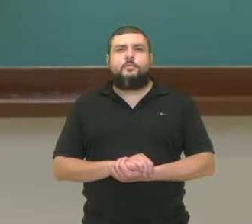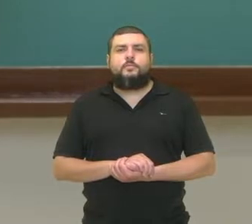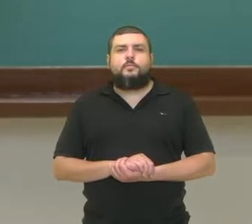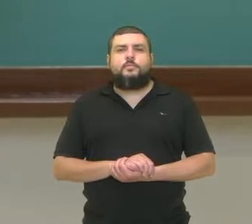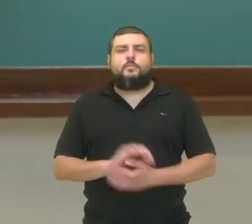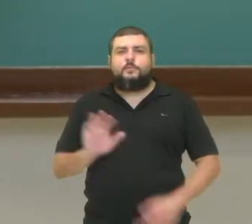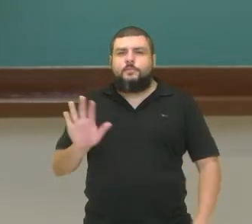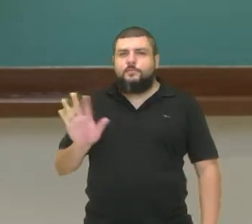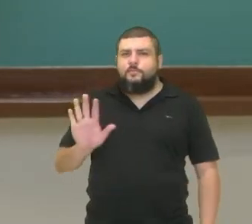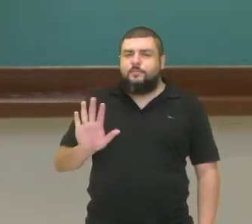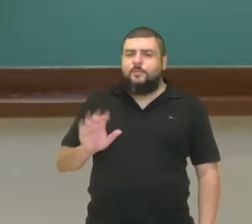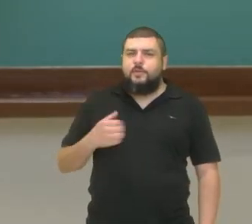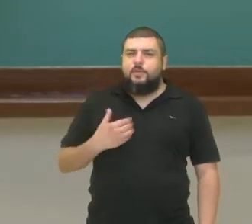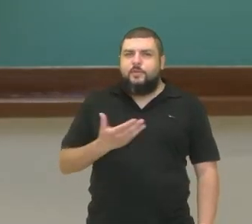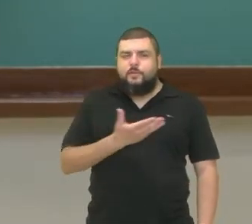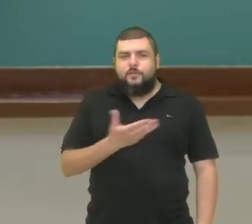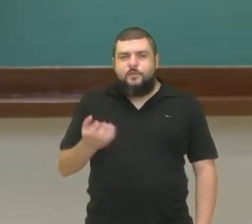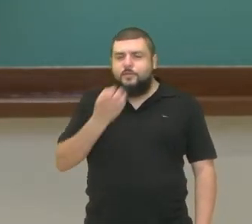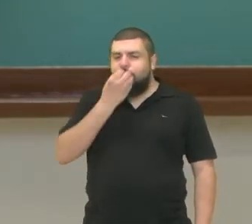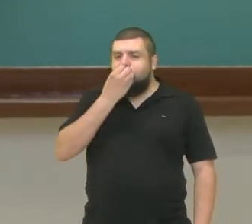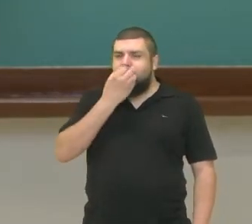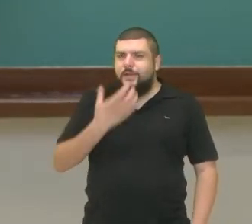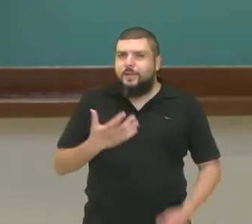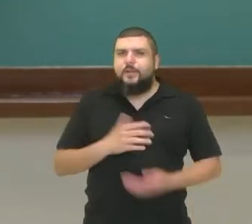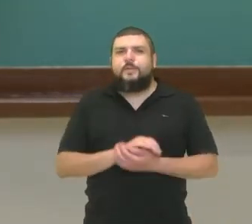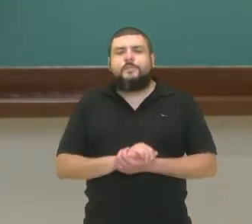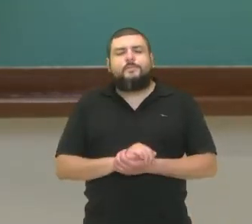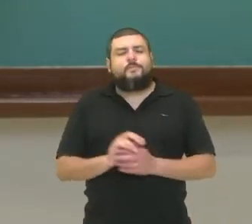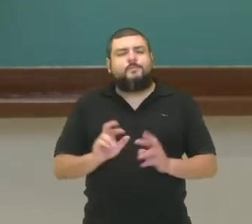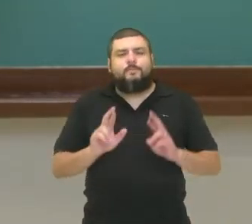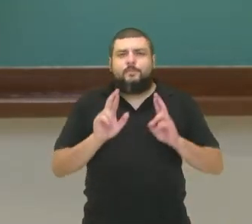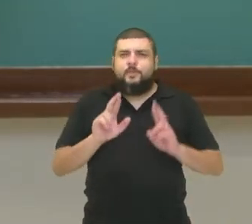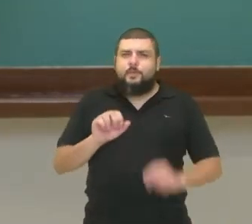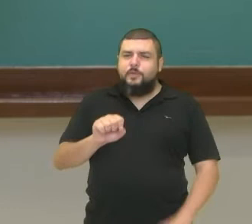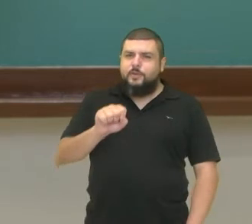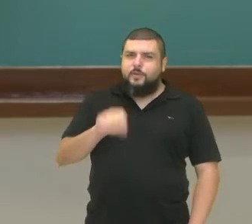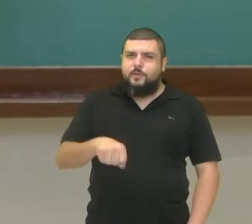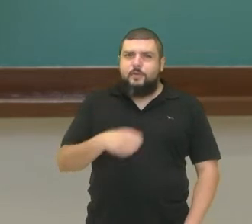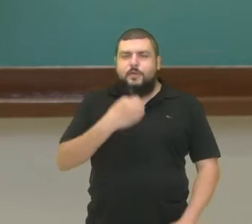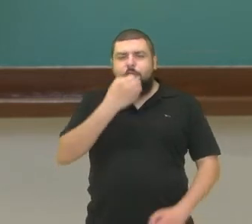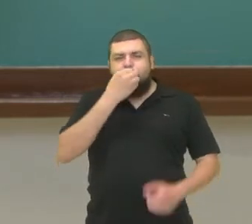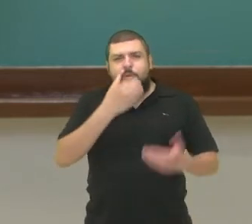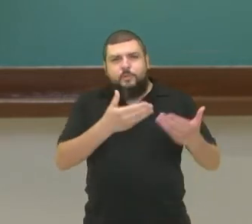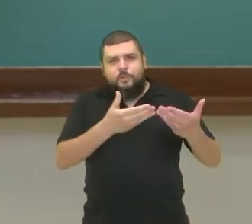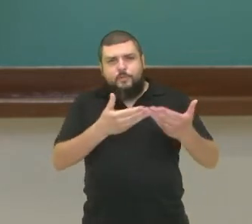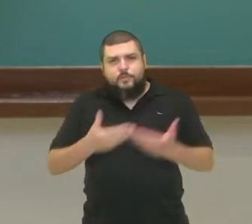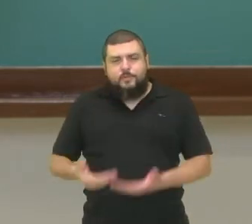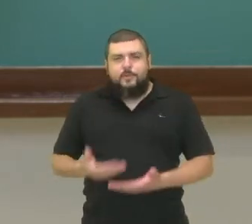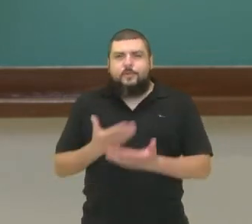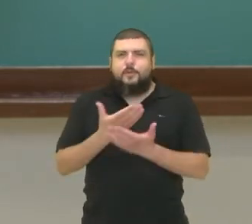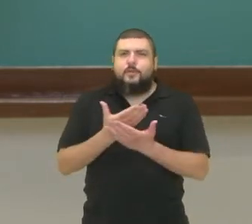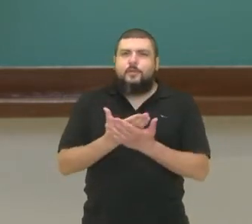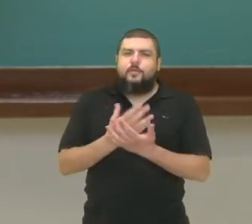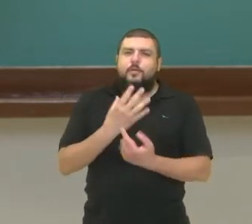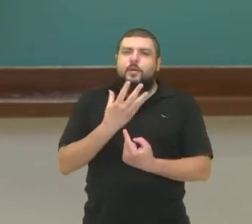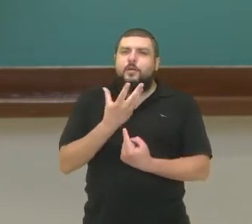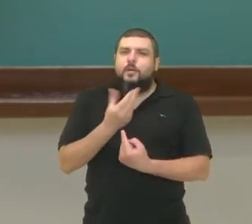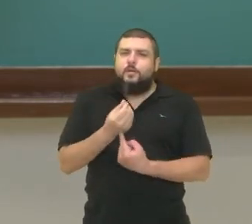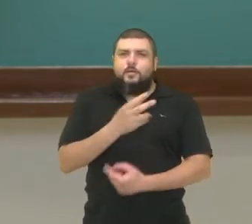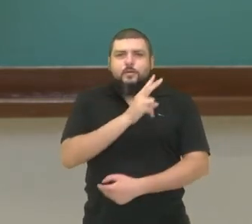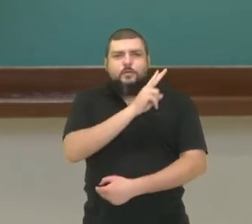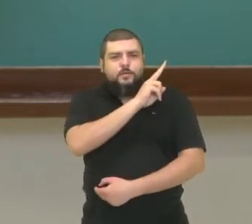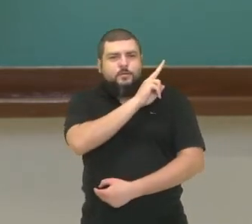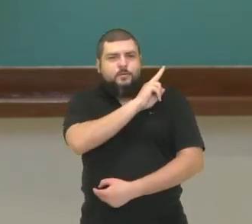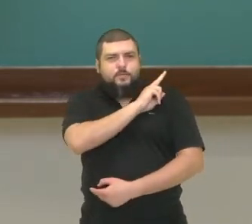Olá, meus queridos estudantes, tudo bem com vocês? Espero que sim, viu? Bem-vindo a mais uma aula de arte da segunda série